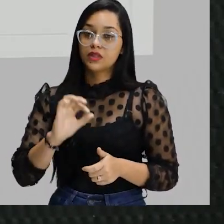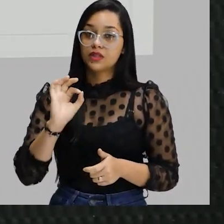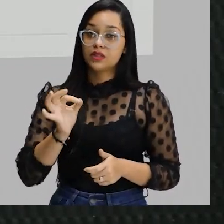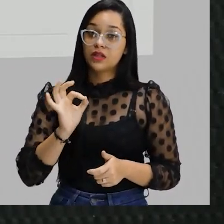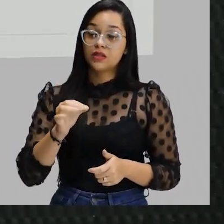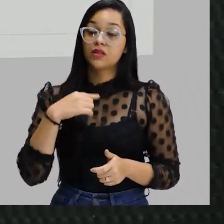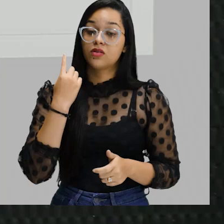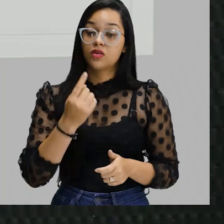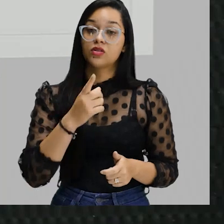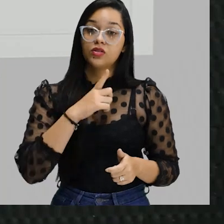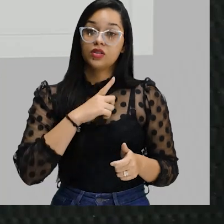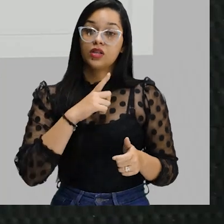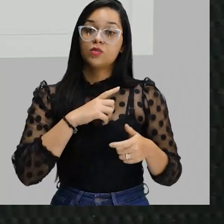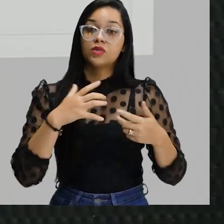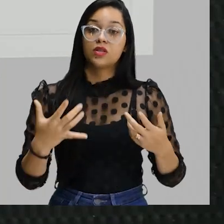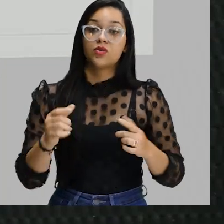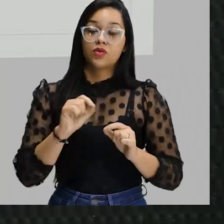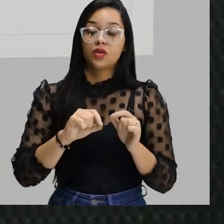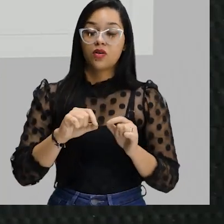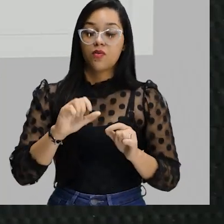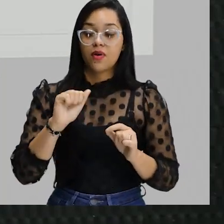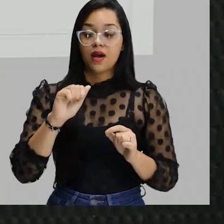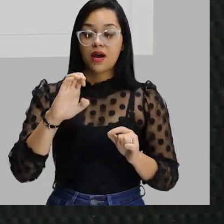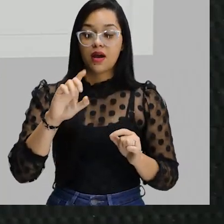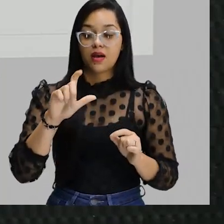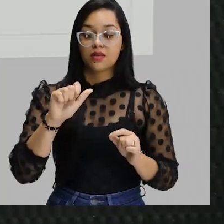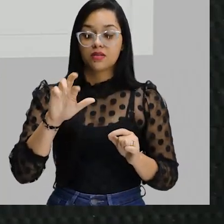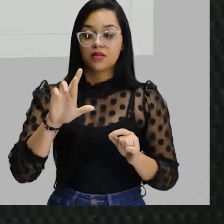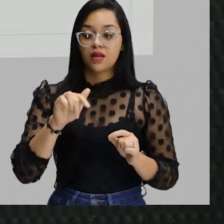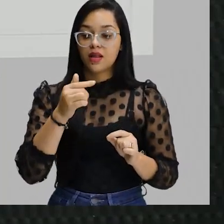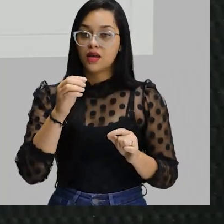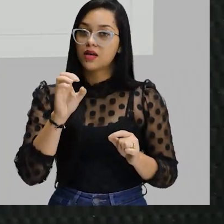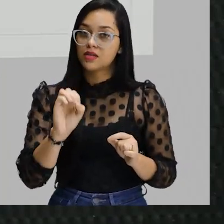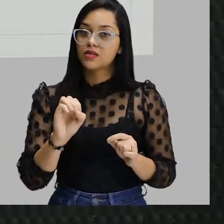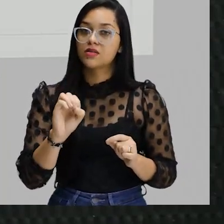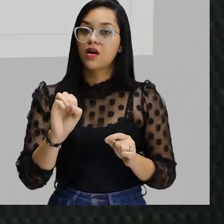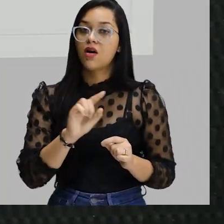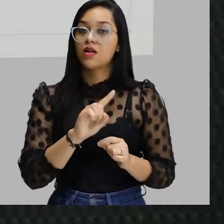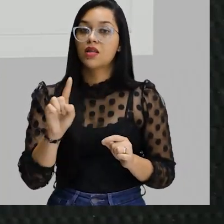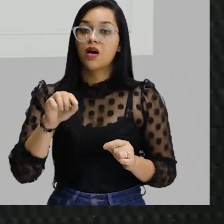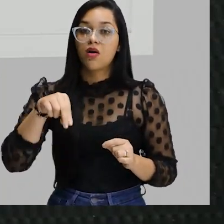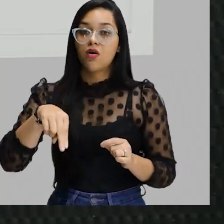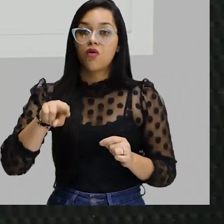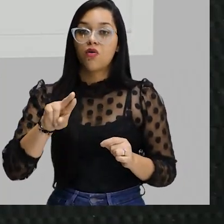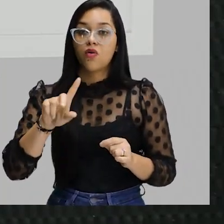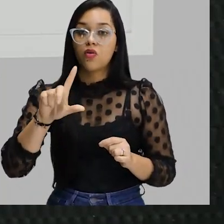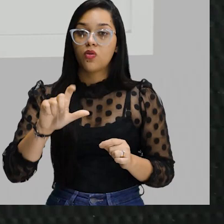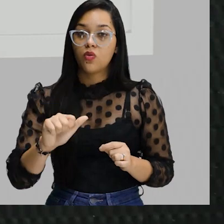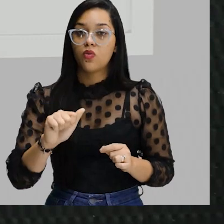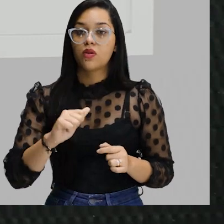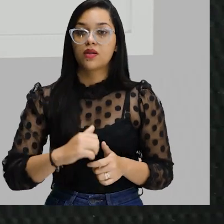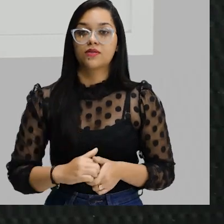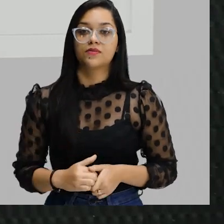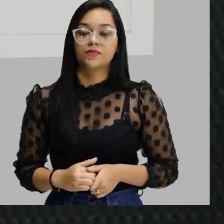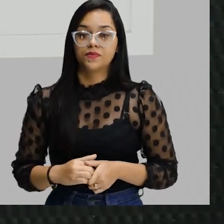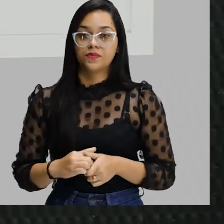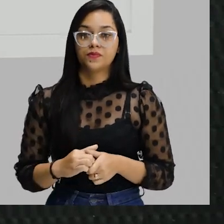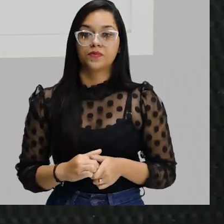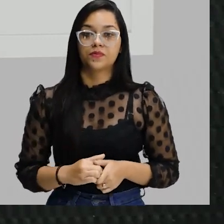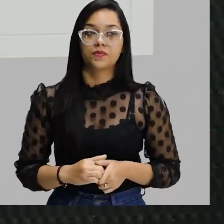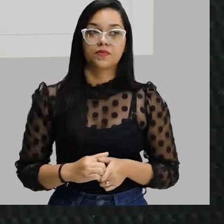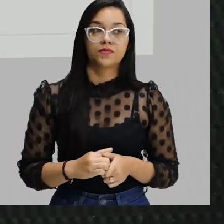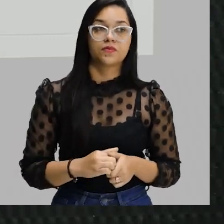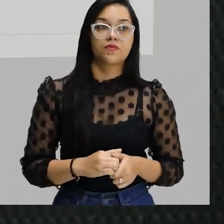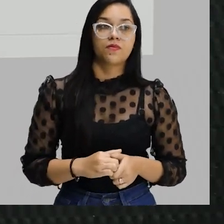Certo? Então nós temos aqui uma aceleração não nula. Viu?